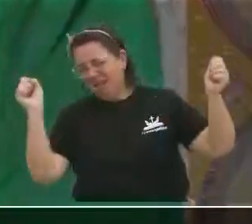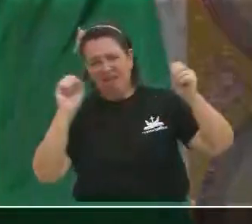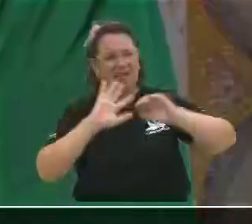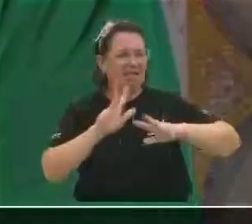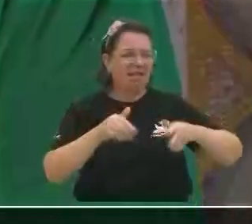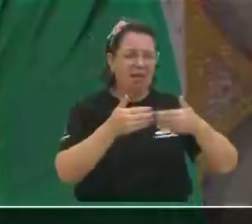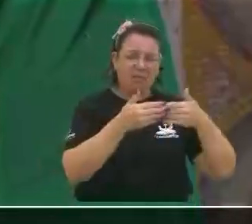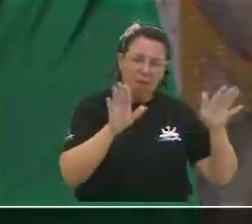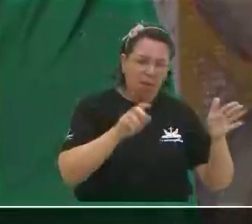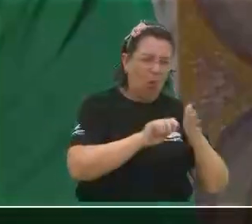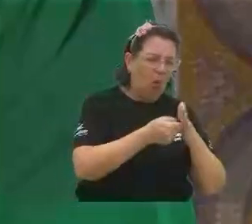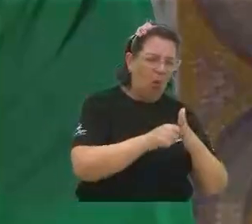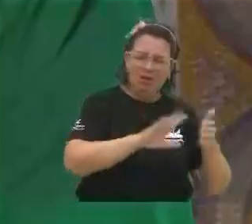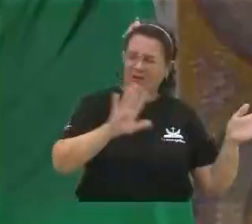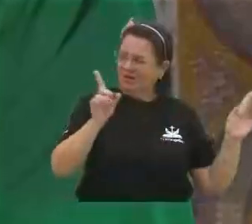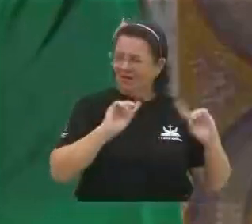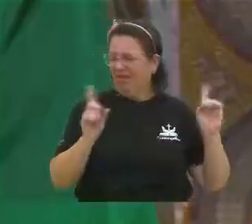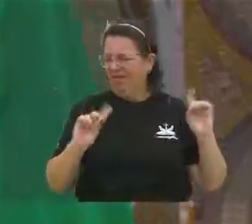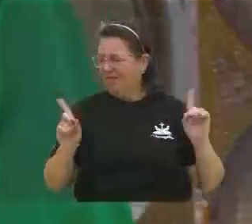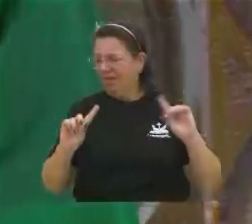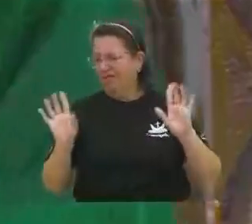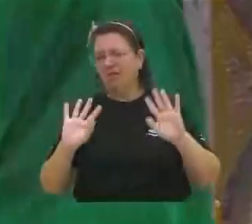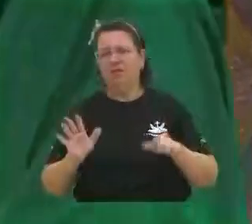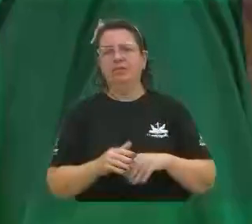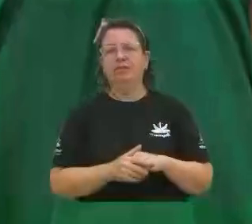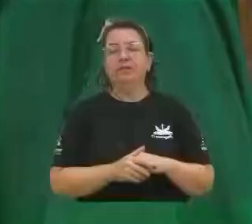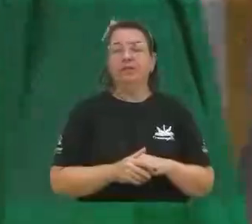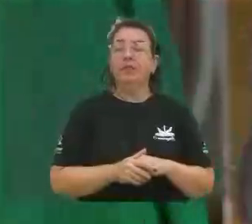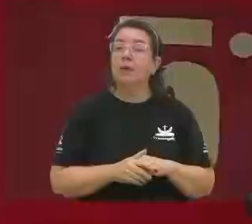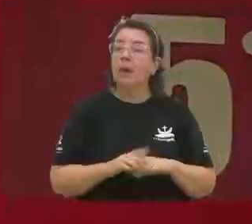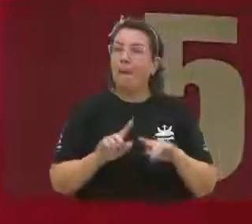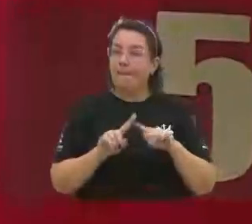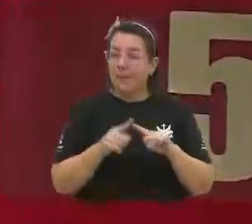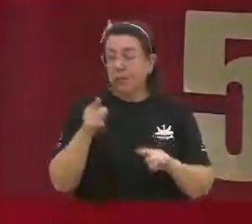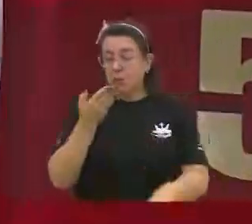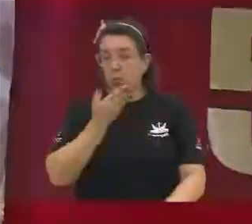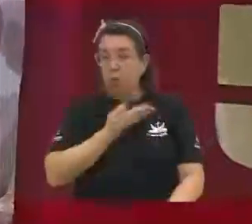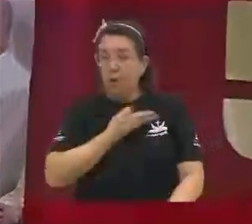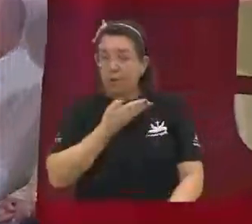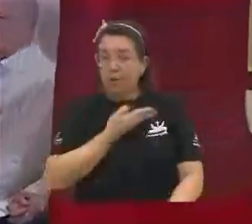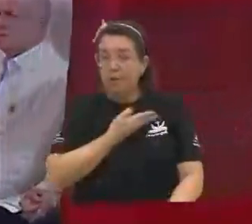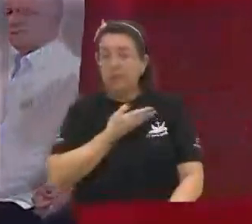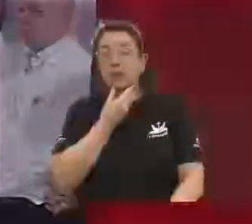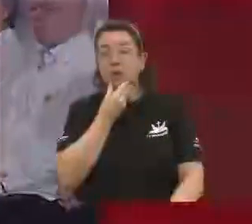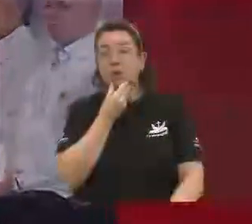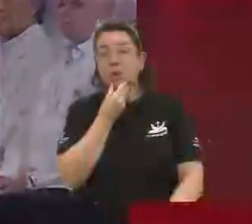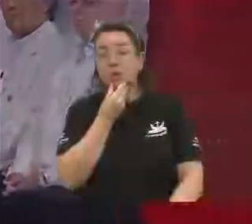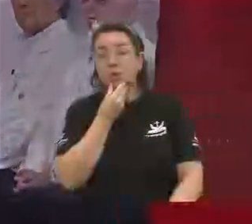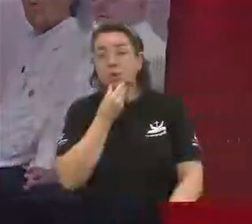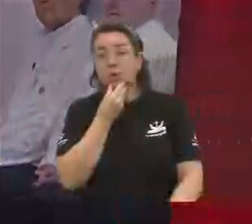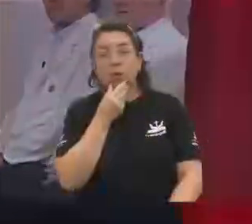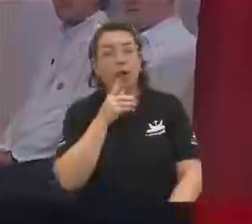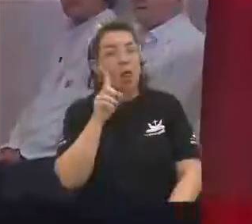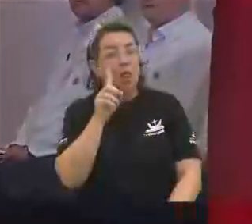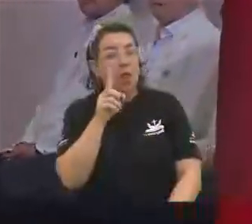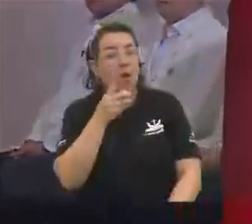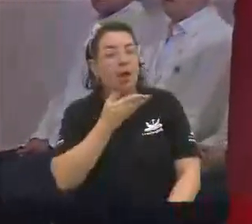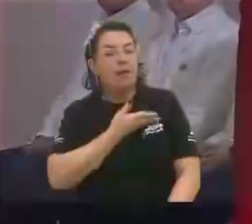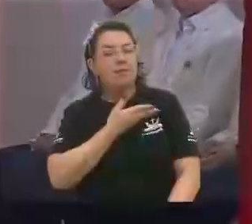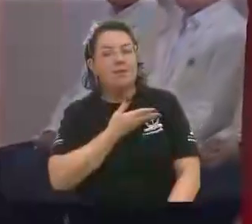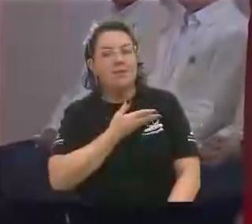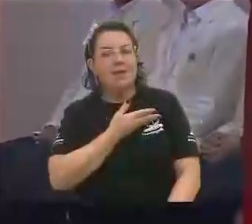mundo mas o amigo atenderia não pela amizade